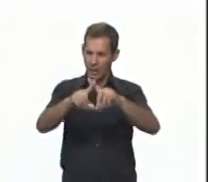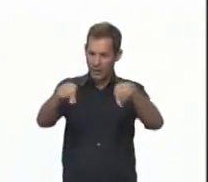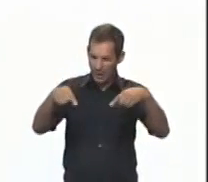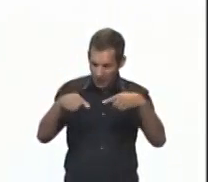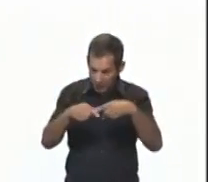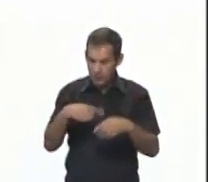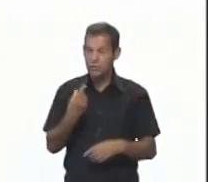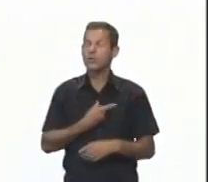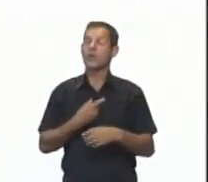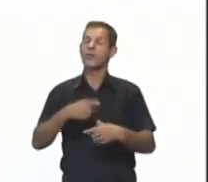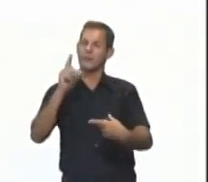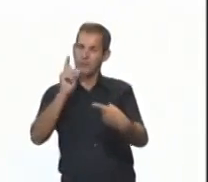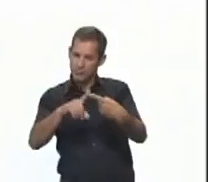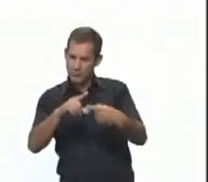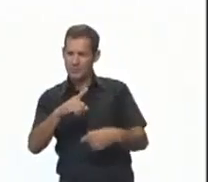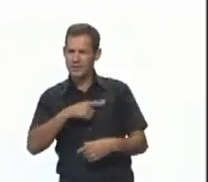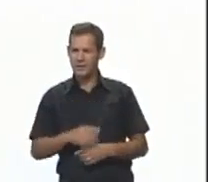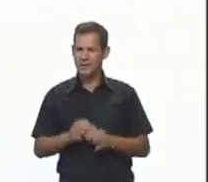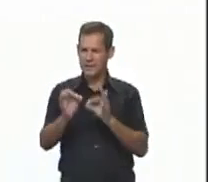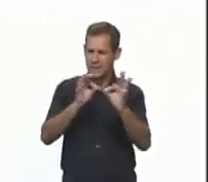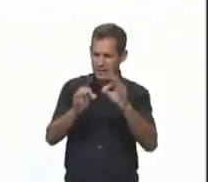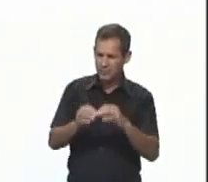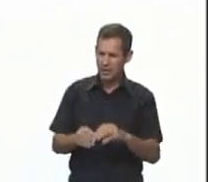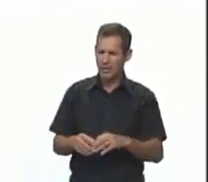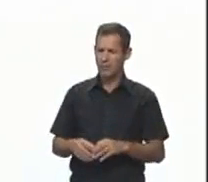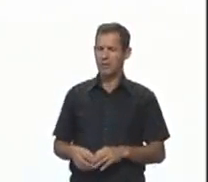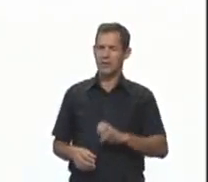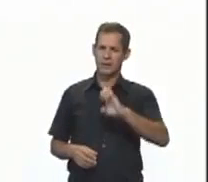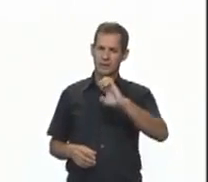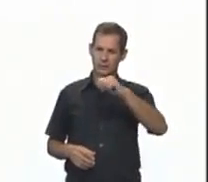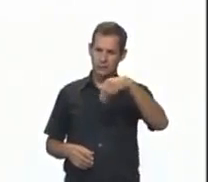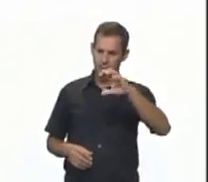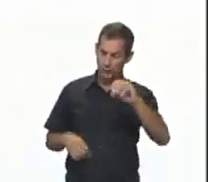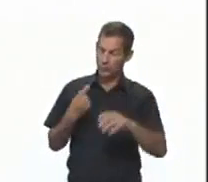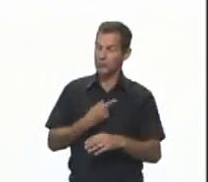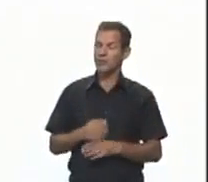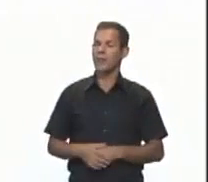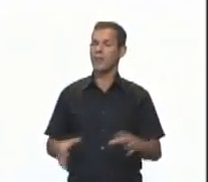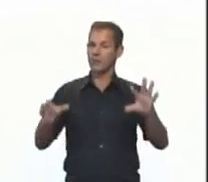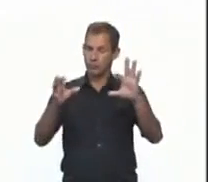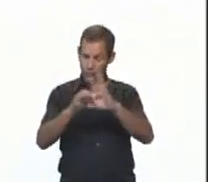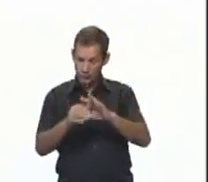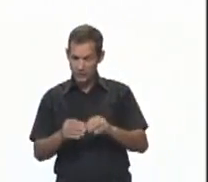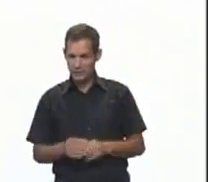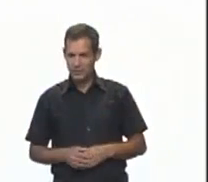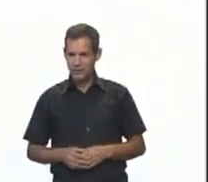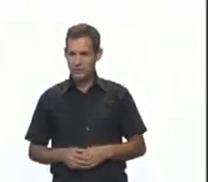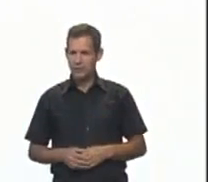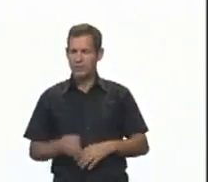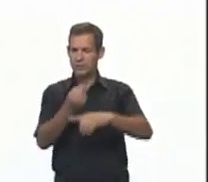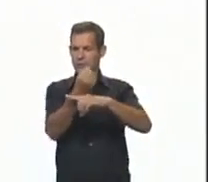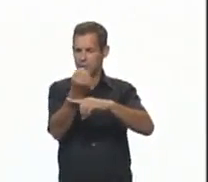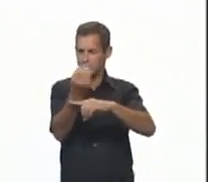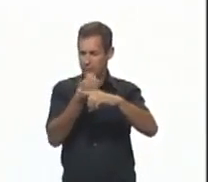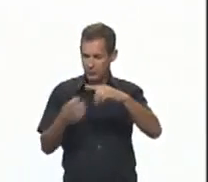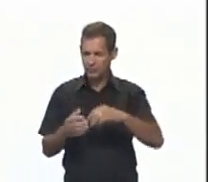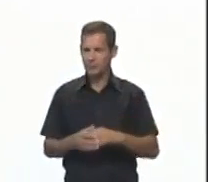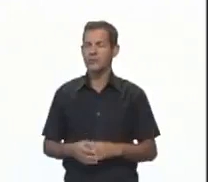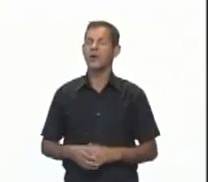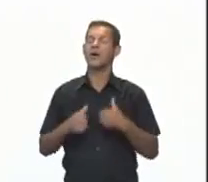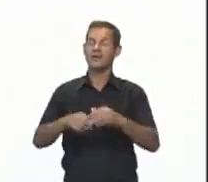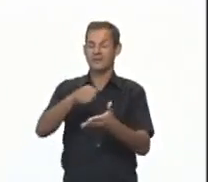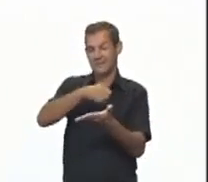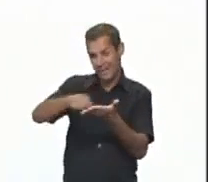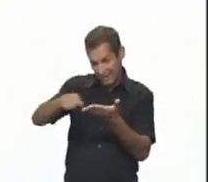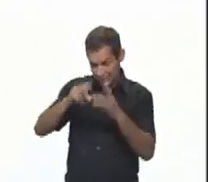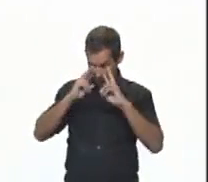área? Primeiro, a gente tem que preparar a equação. Por quê? Nós não vamos integrar uma função, e a nossa função, do jeito que ela está